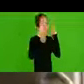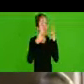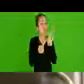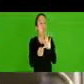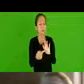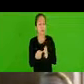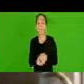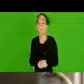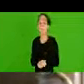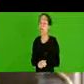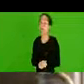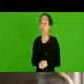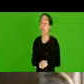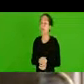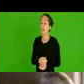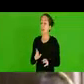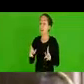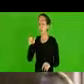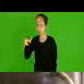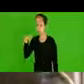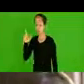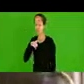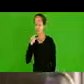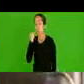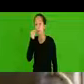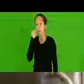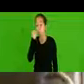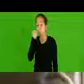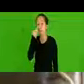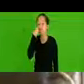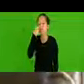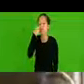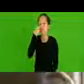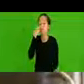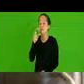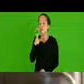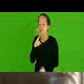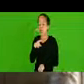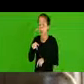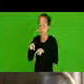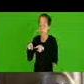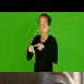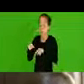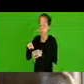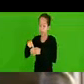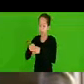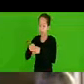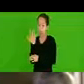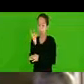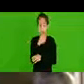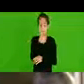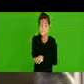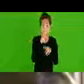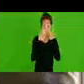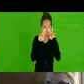camundongo, de um coelho, de uma planta, de um elemento químico, então o sujeito das ciências humanas é um sujeito que